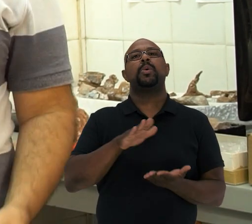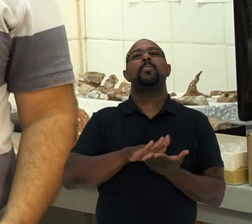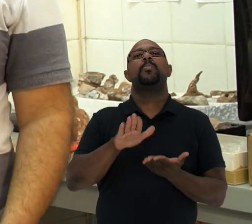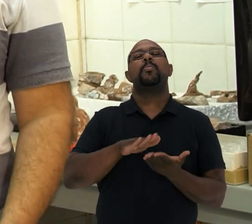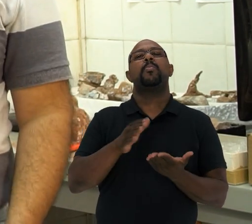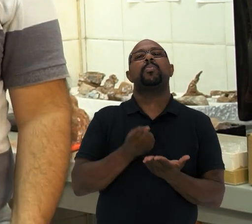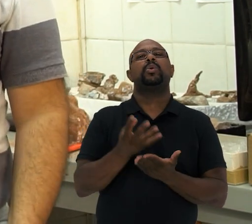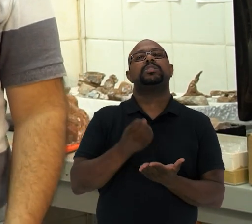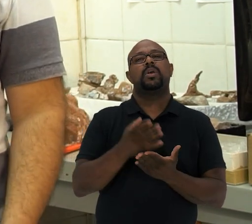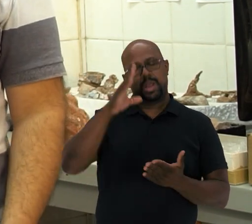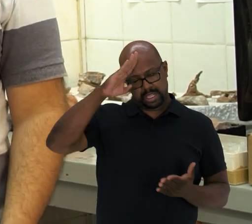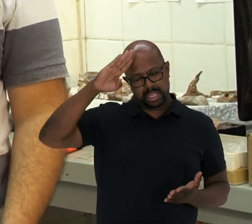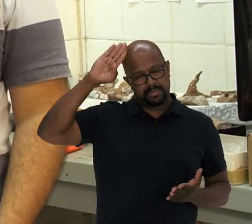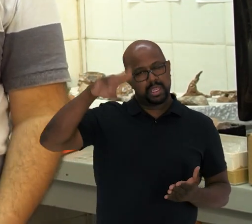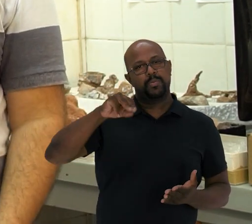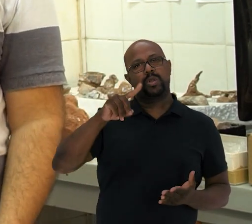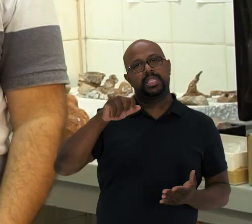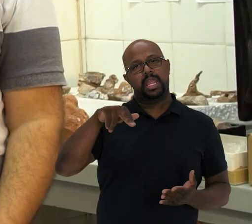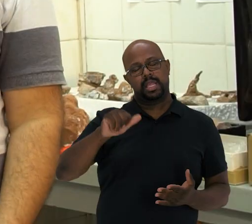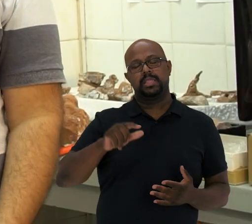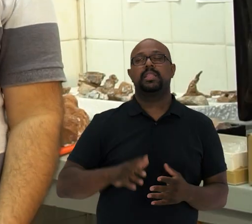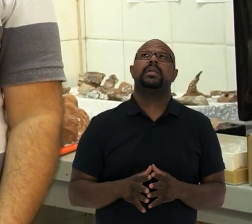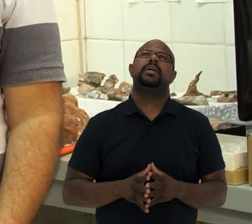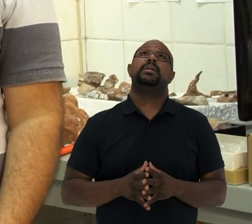gente chama de produção acadêmica moderna.